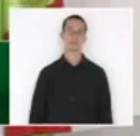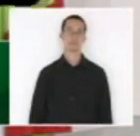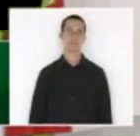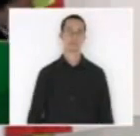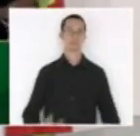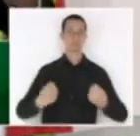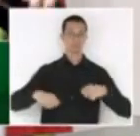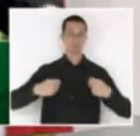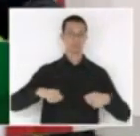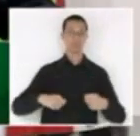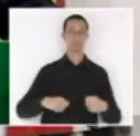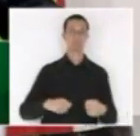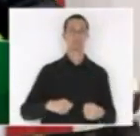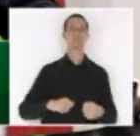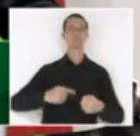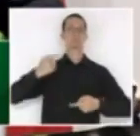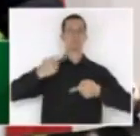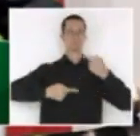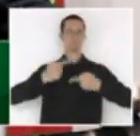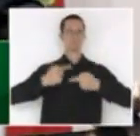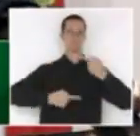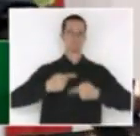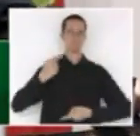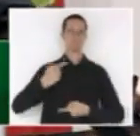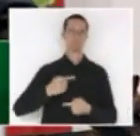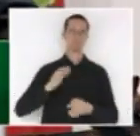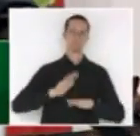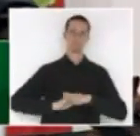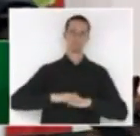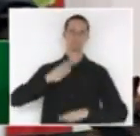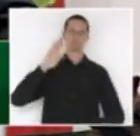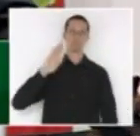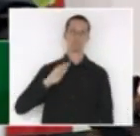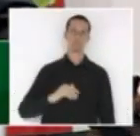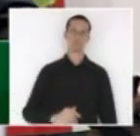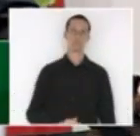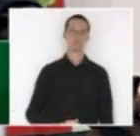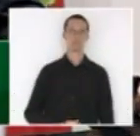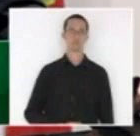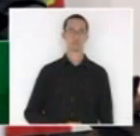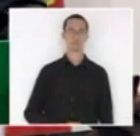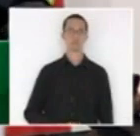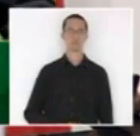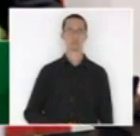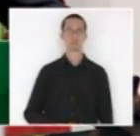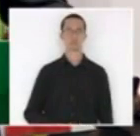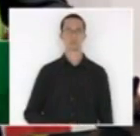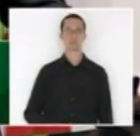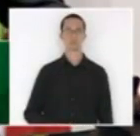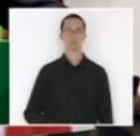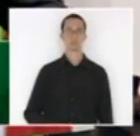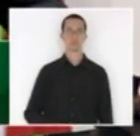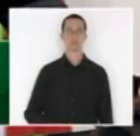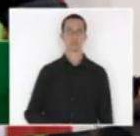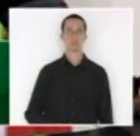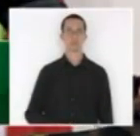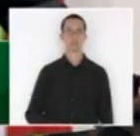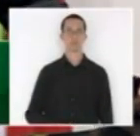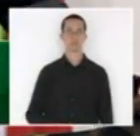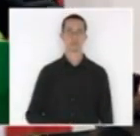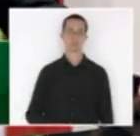façam profundos debates, profundas reflexões. A ideia, a concepção, ela